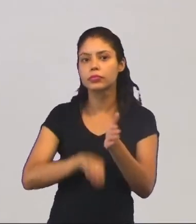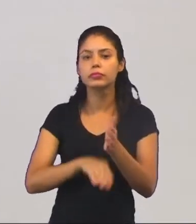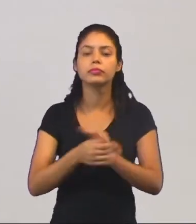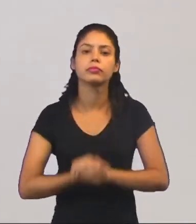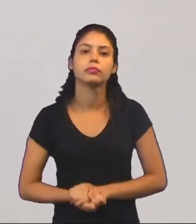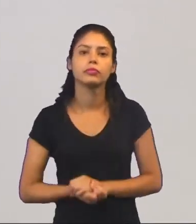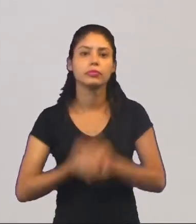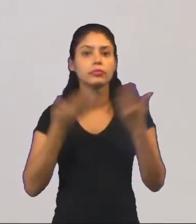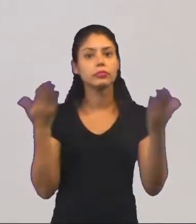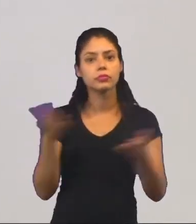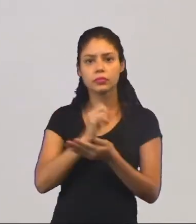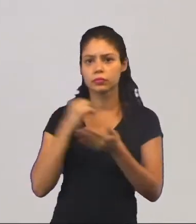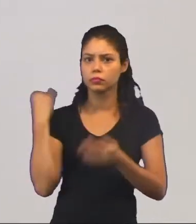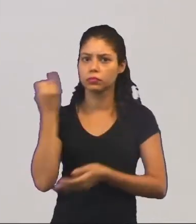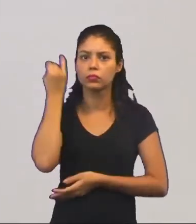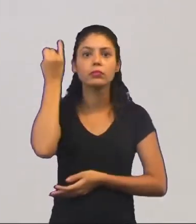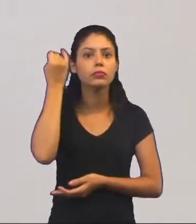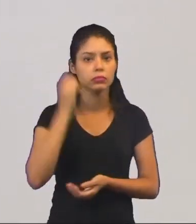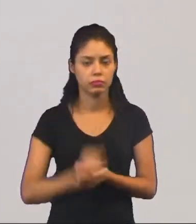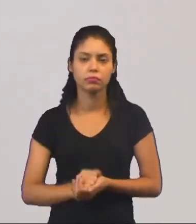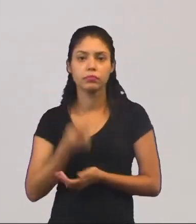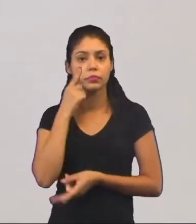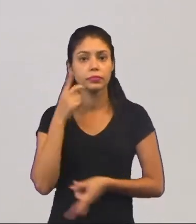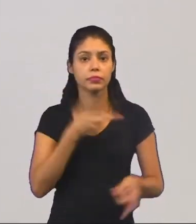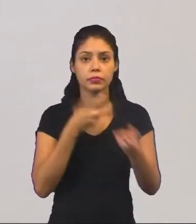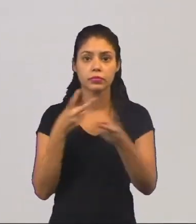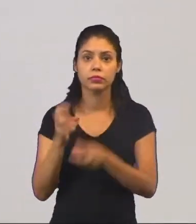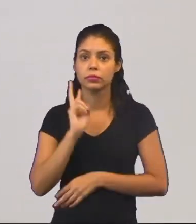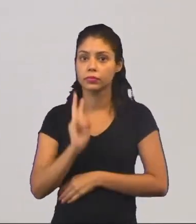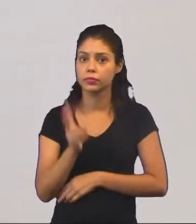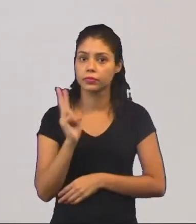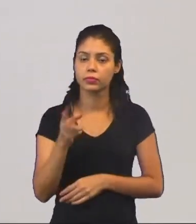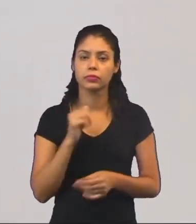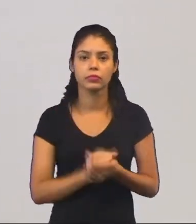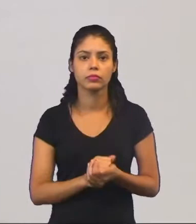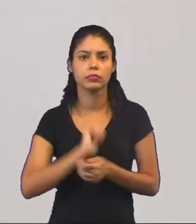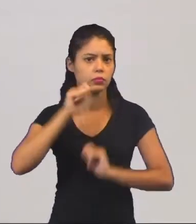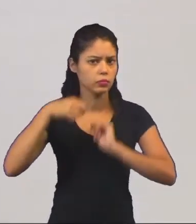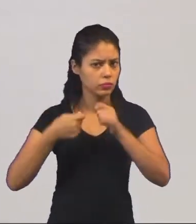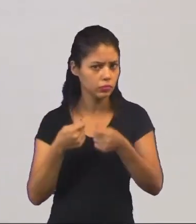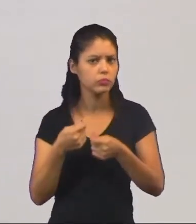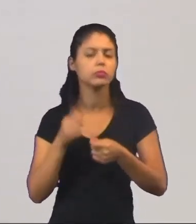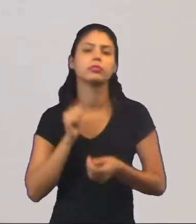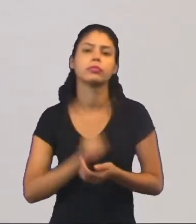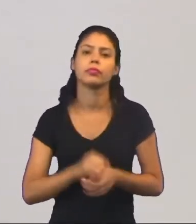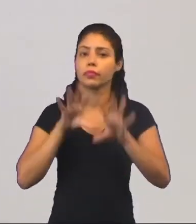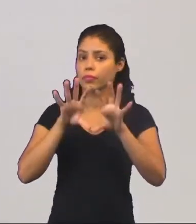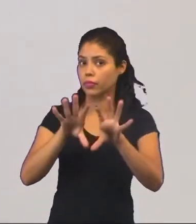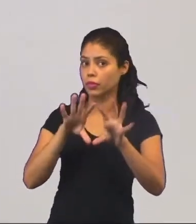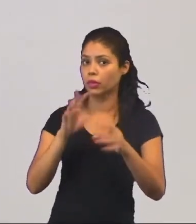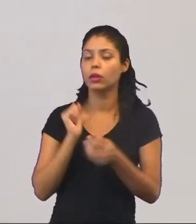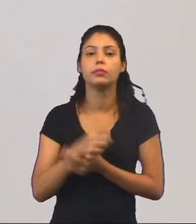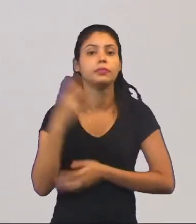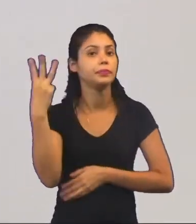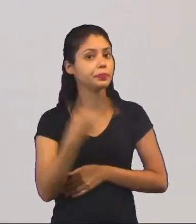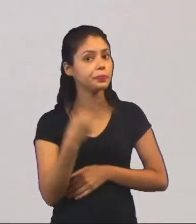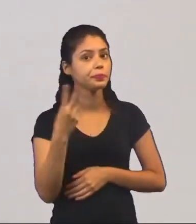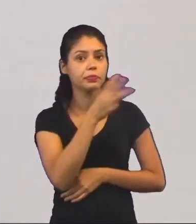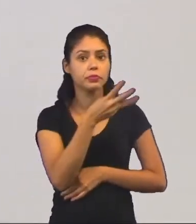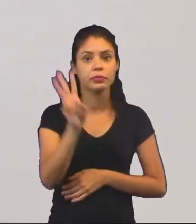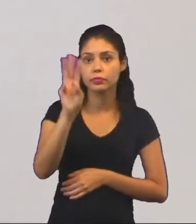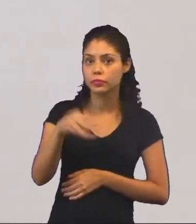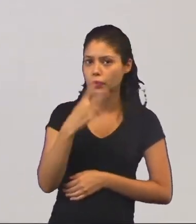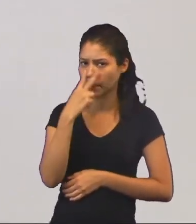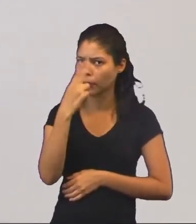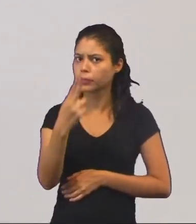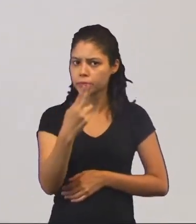subtração. Então, ele é muito interessante observar sempre o jogo de sinal e a terceira matriz que